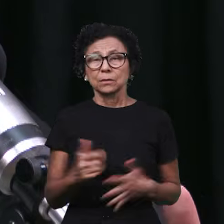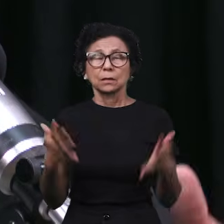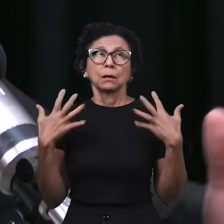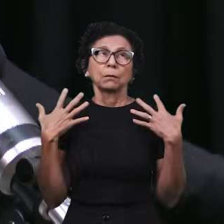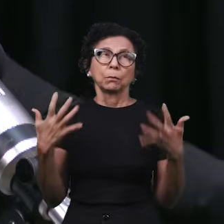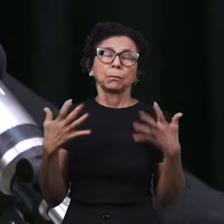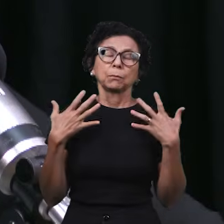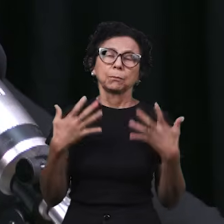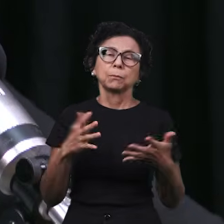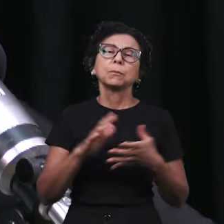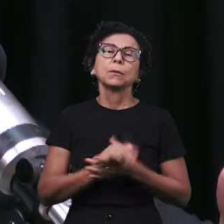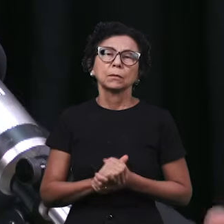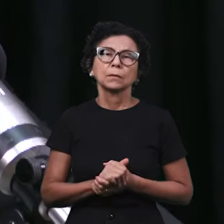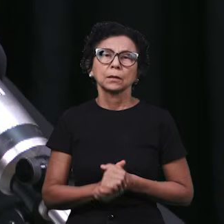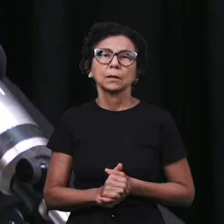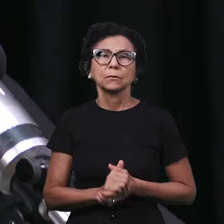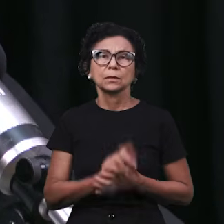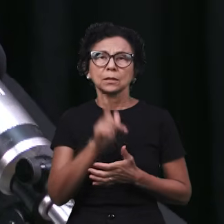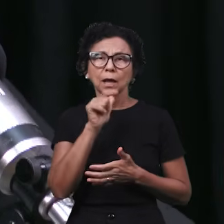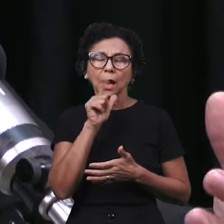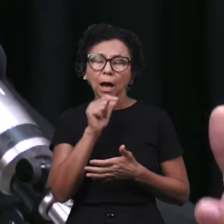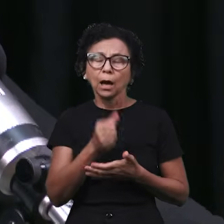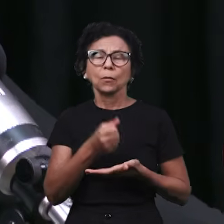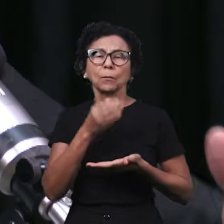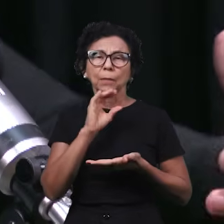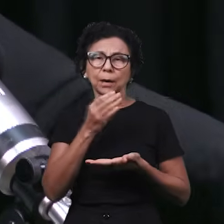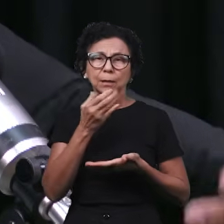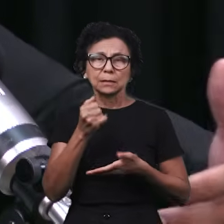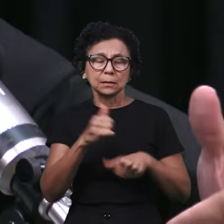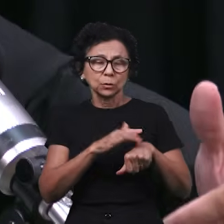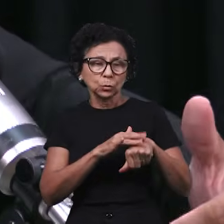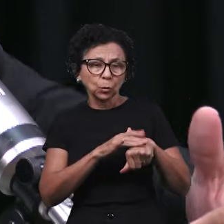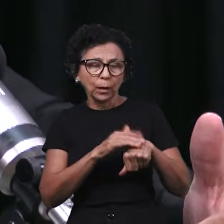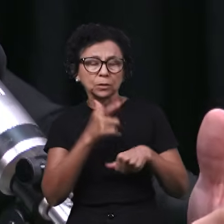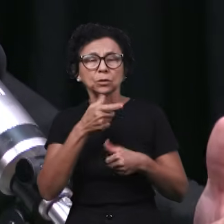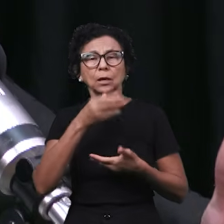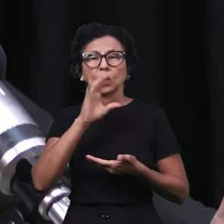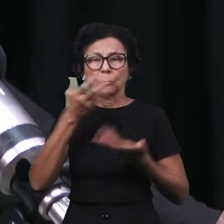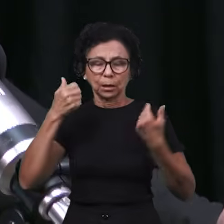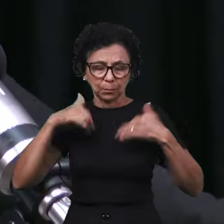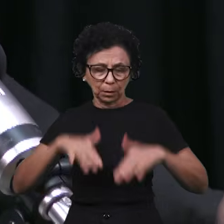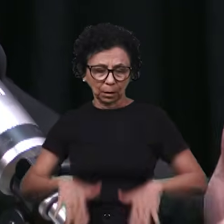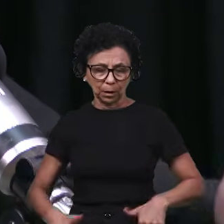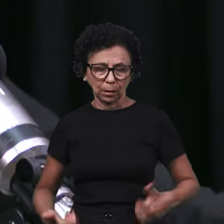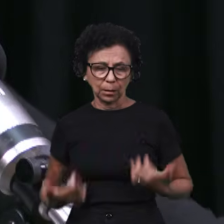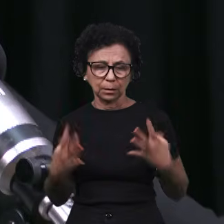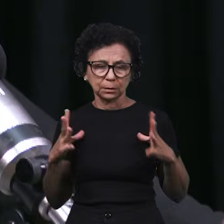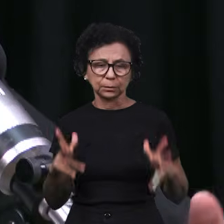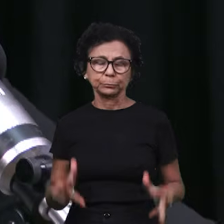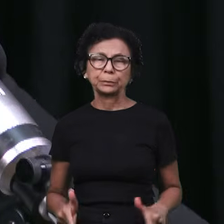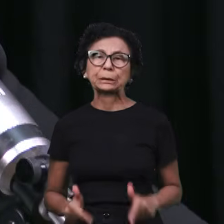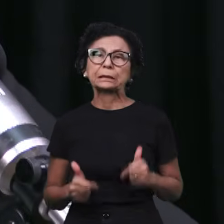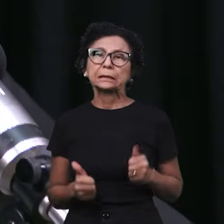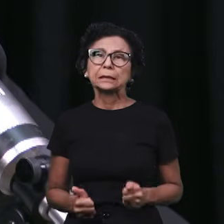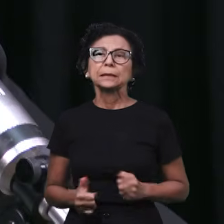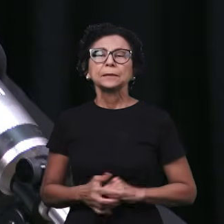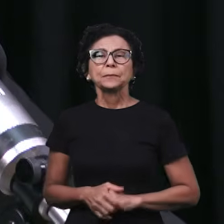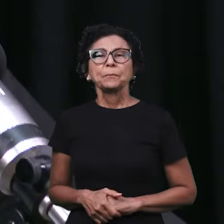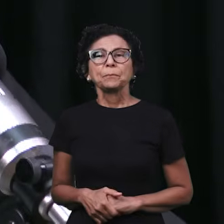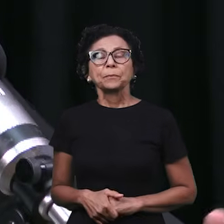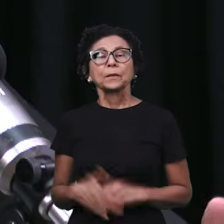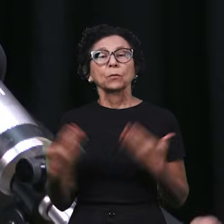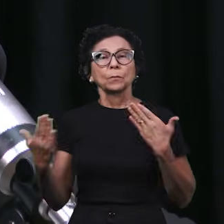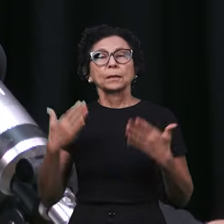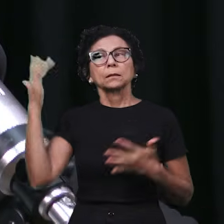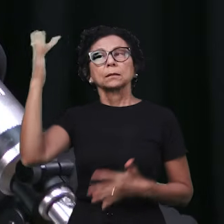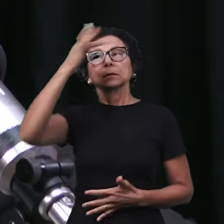virose, qual a recomendação? Hidratação. O que é hidratação? Vai entrar líquido, água dentro do seu corpo, né? E esse é o benefício que a gente tem do Espírito Santo, né? A